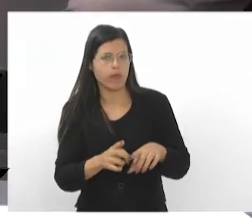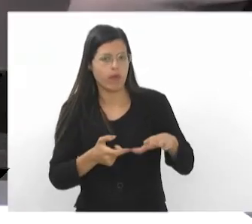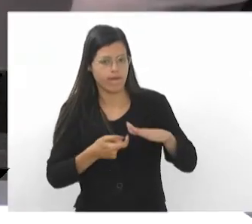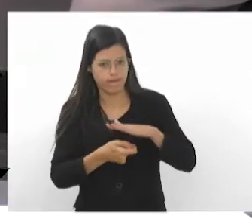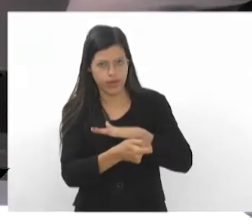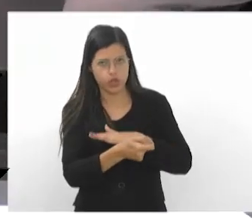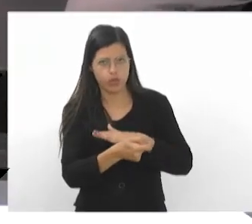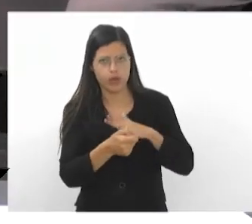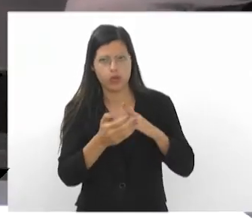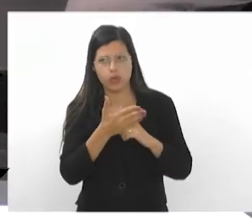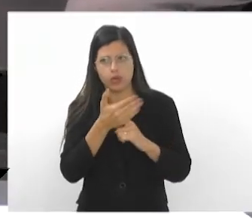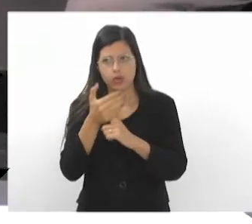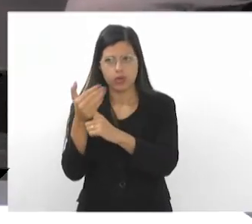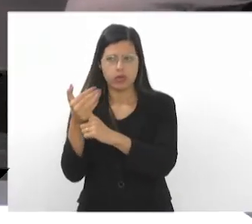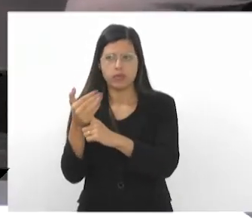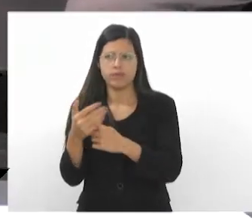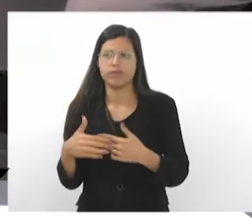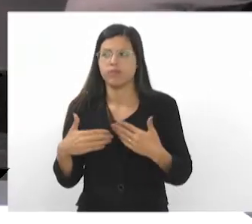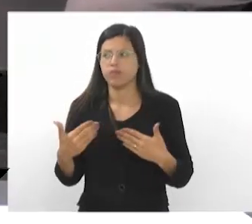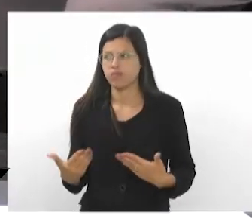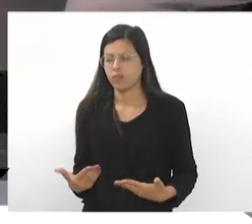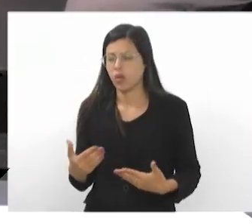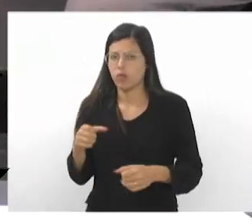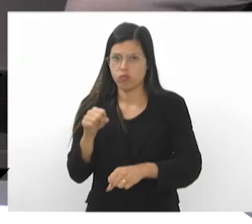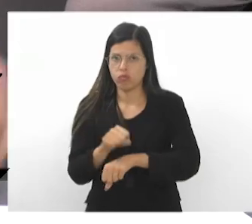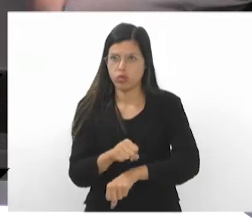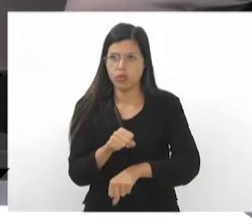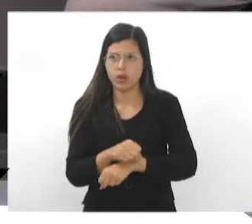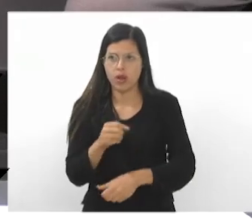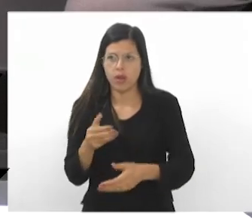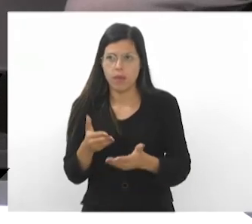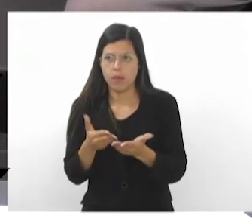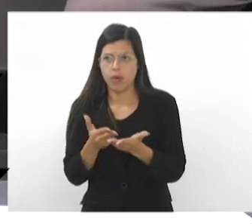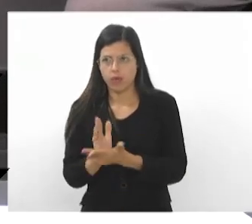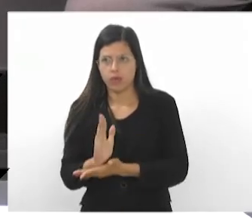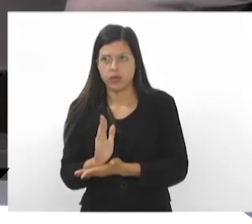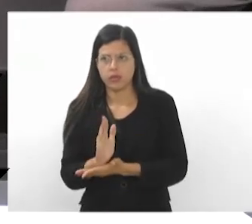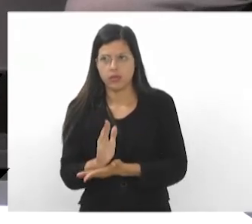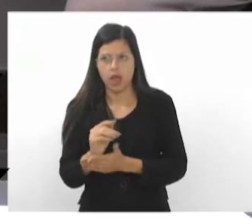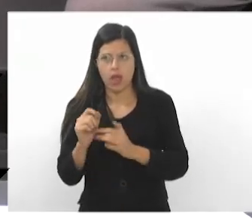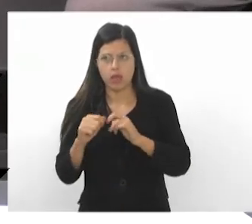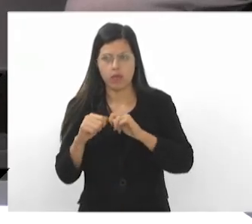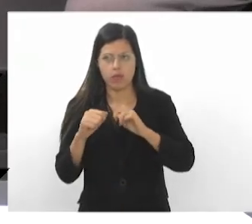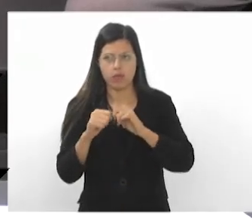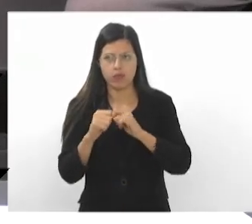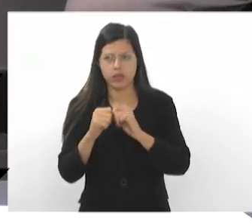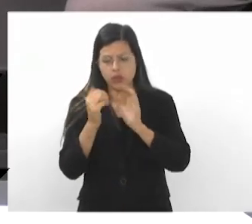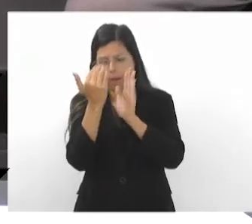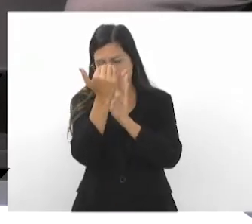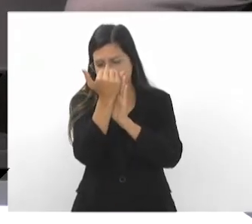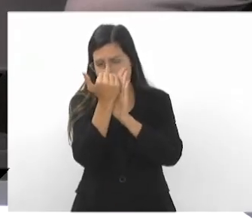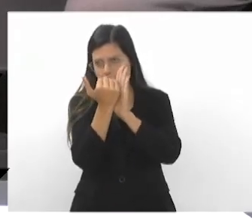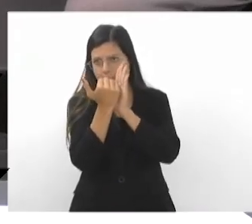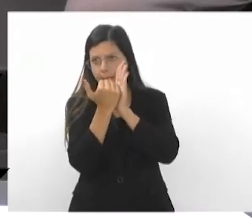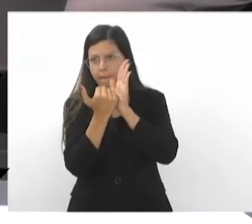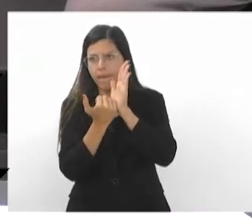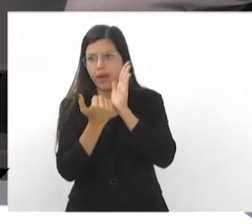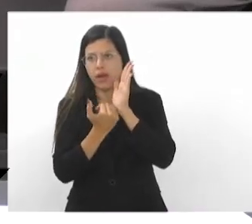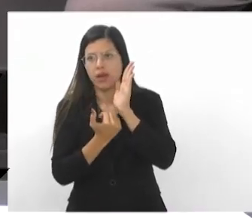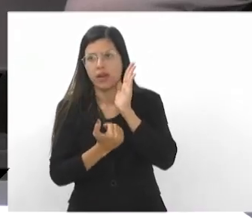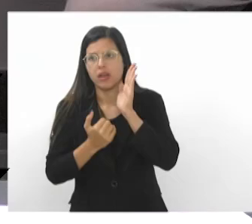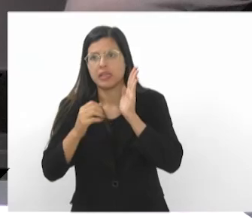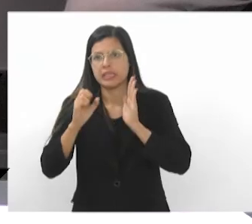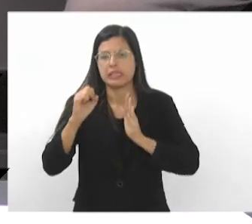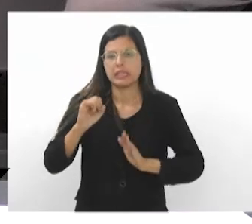Rodrigo, eu vou esperar a sanção para não ficar trabalhando. Aí eu vou fazer um roteiro completo. Agradeço. É que se João casa